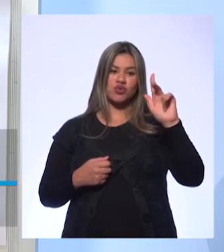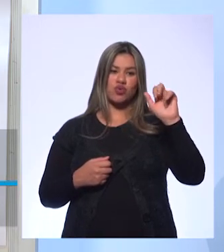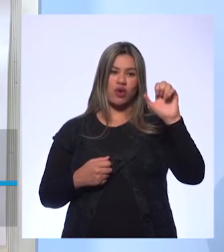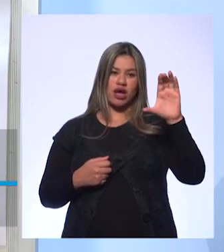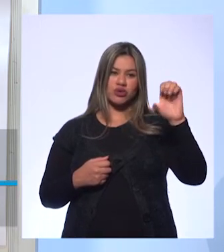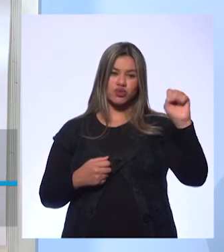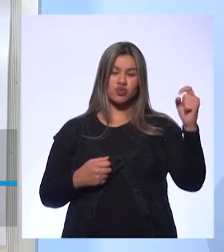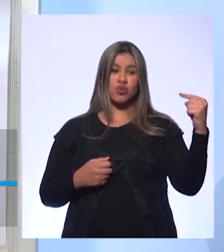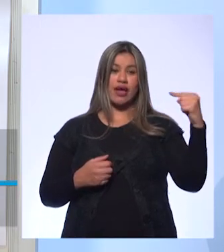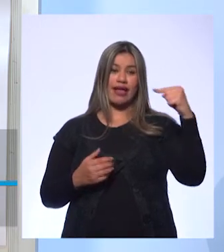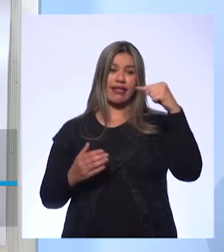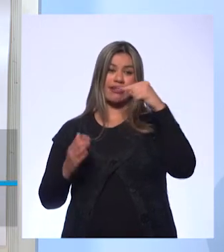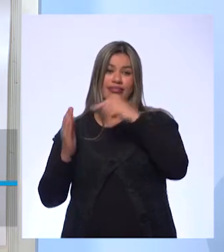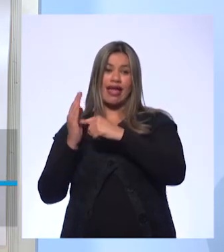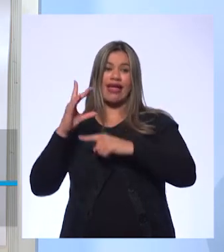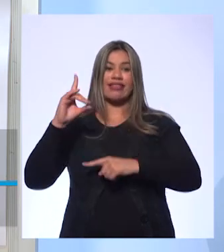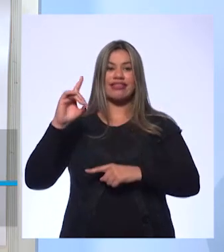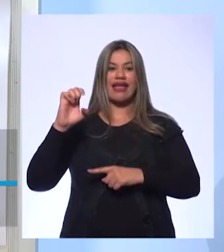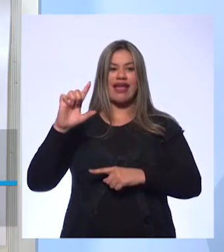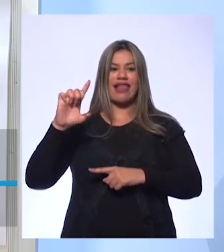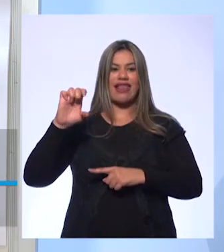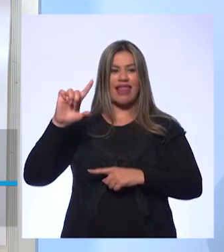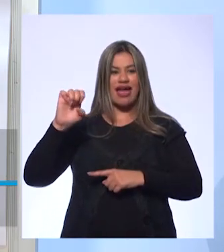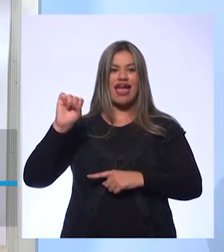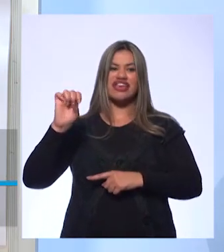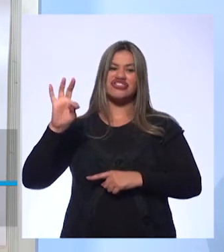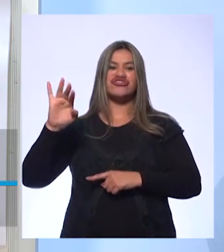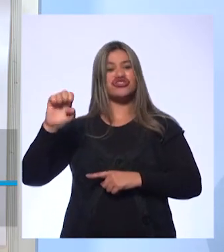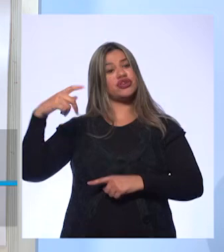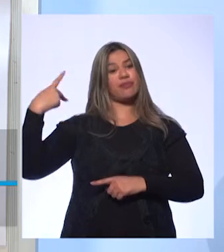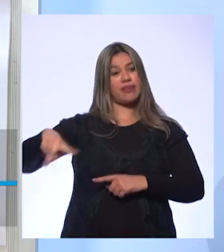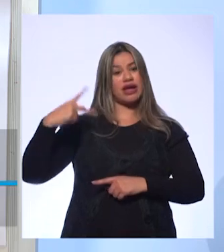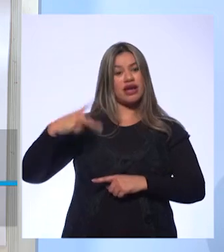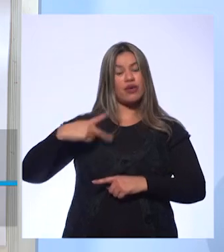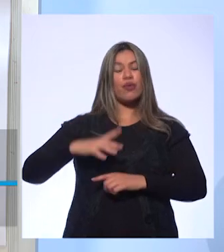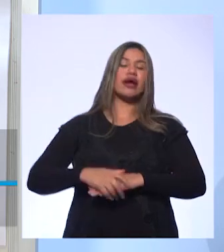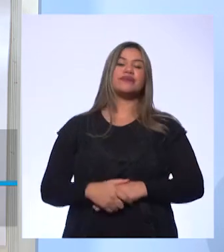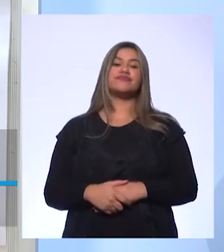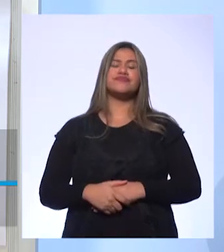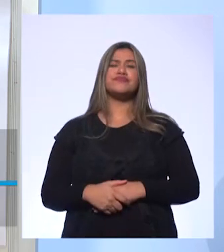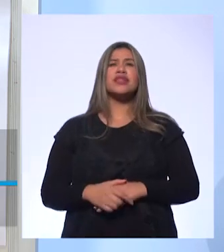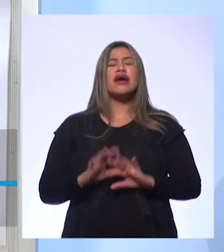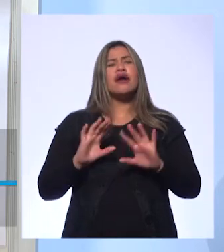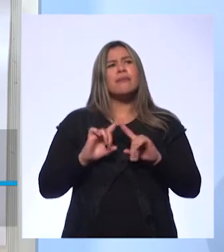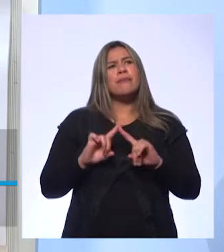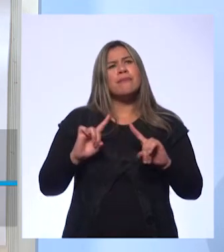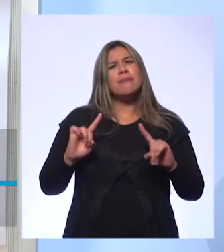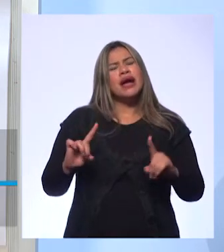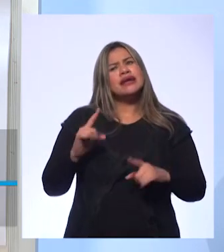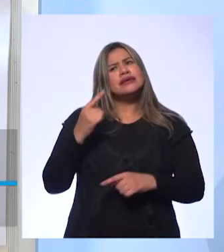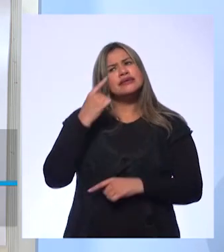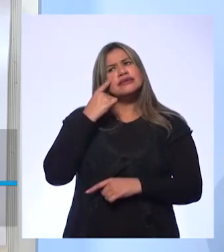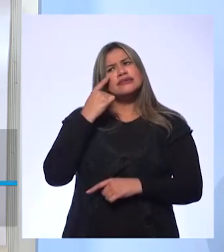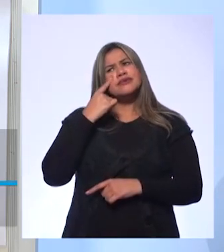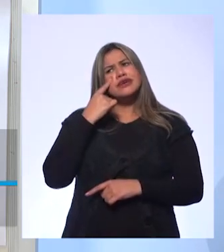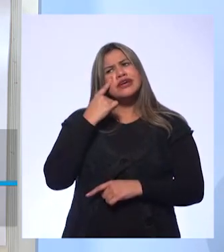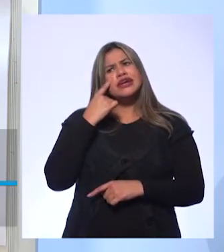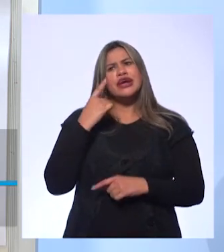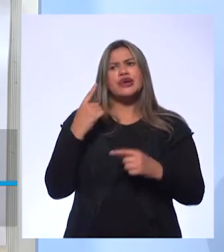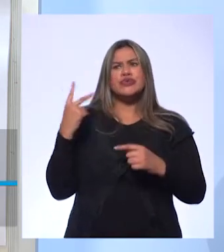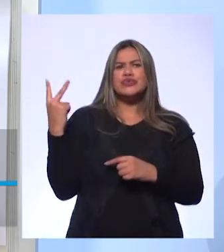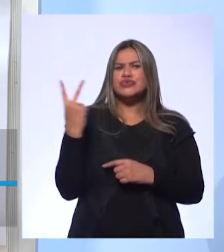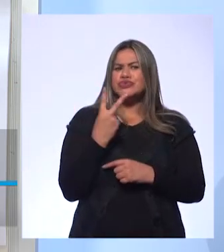50/60 então vamos ver hoje será que realmente existe uma amizade tão grande entre Brasil e Paraguai